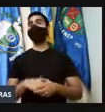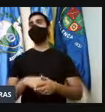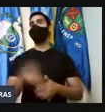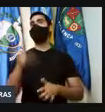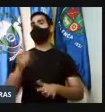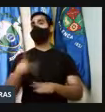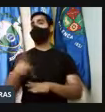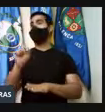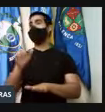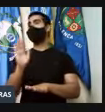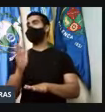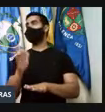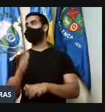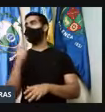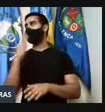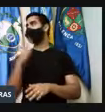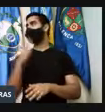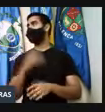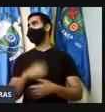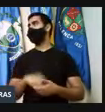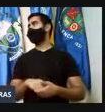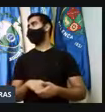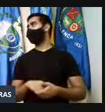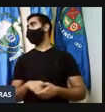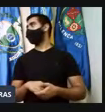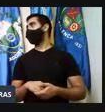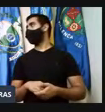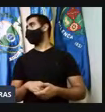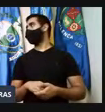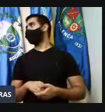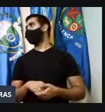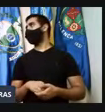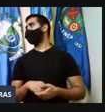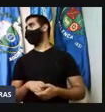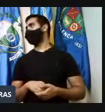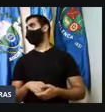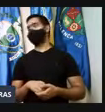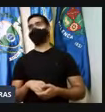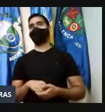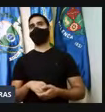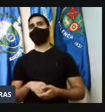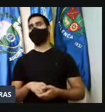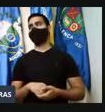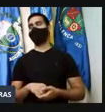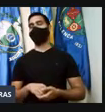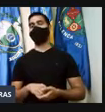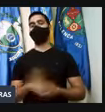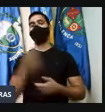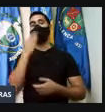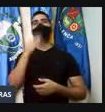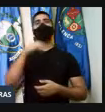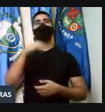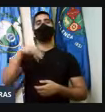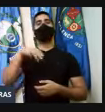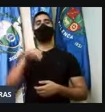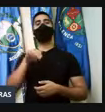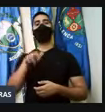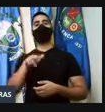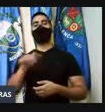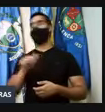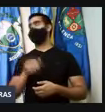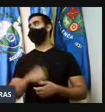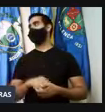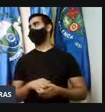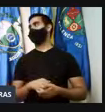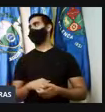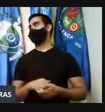definido, peço ao vereador Mirra, já está definida a convocação, que comunique a secretária